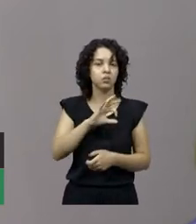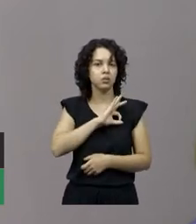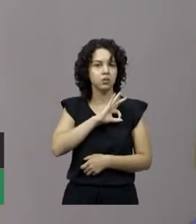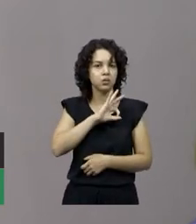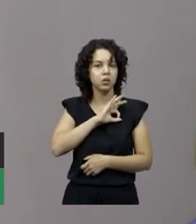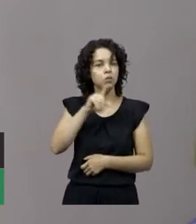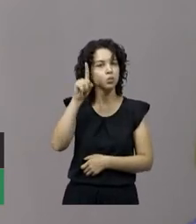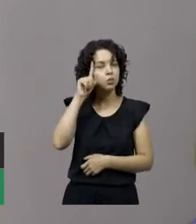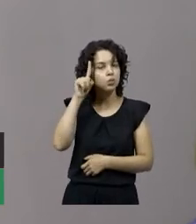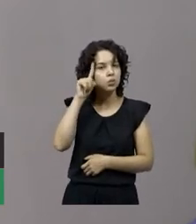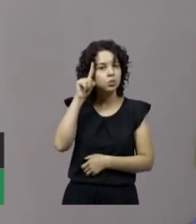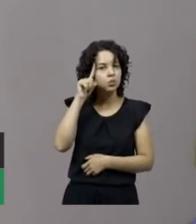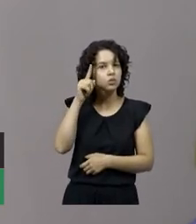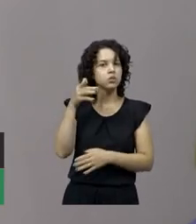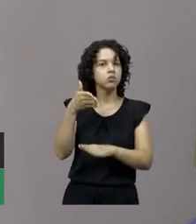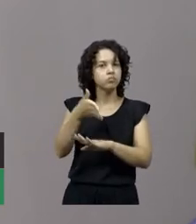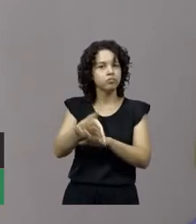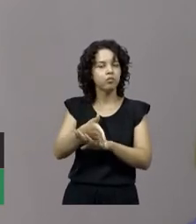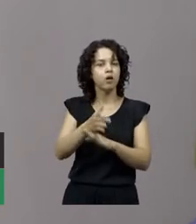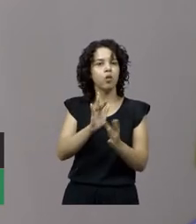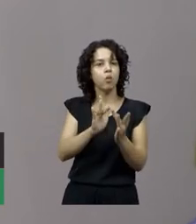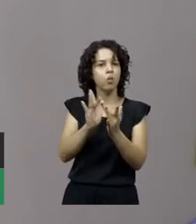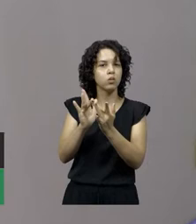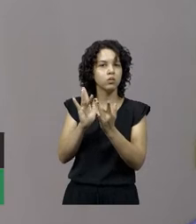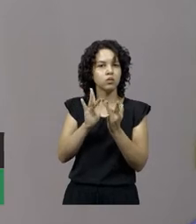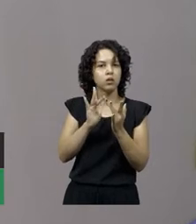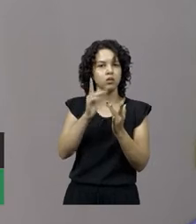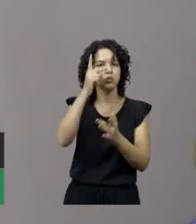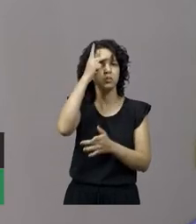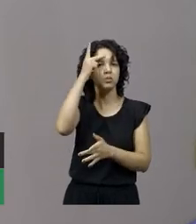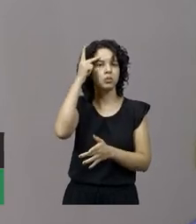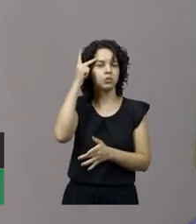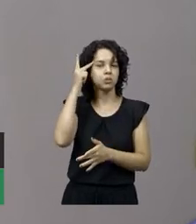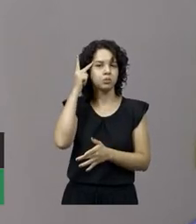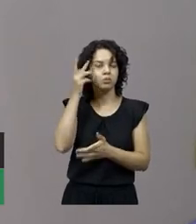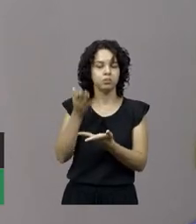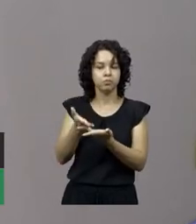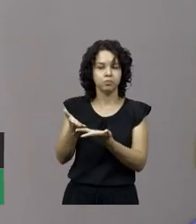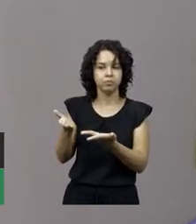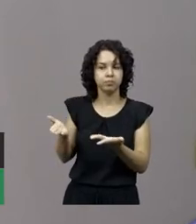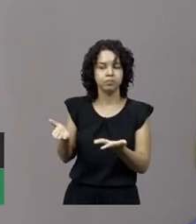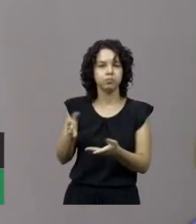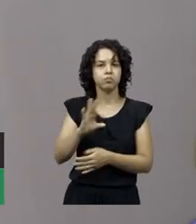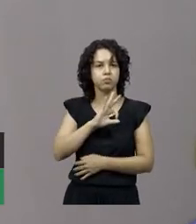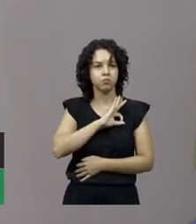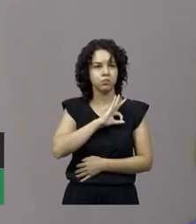dia com as pessoas. E é para esses policiais